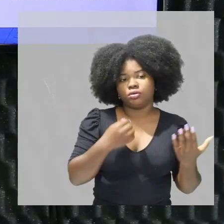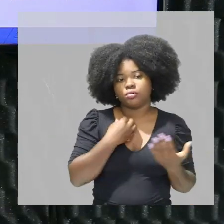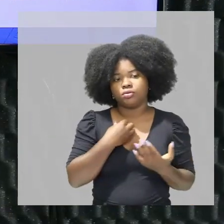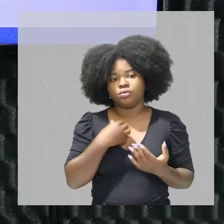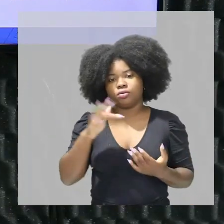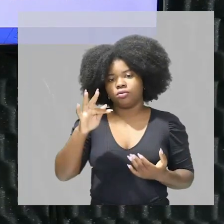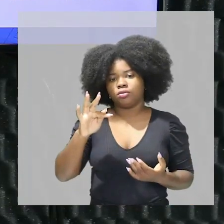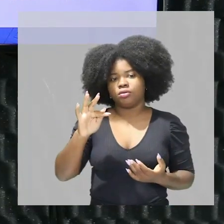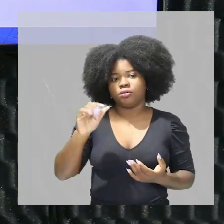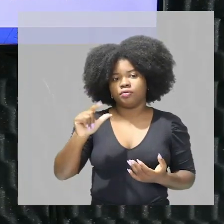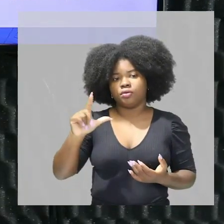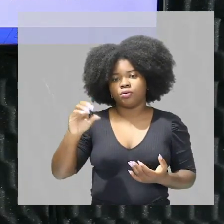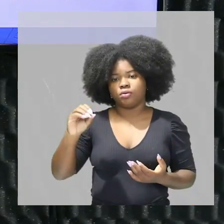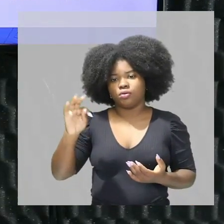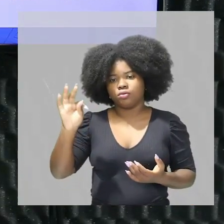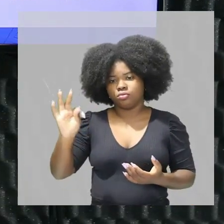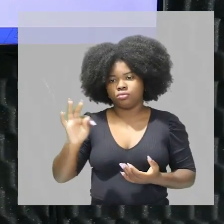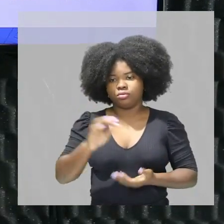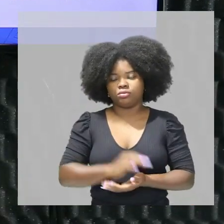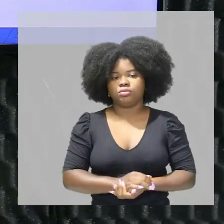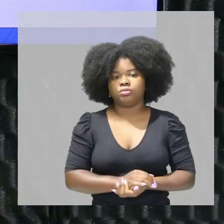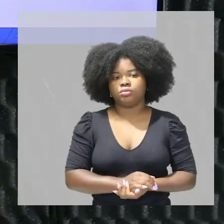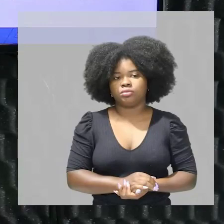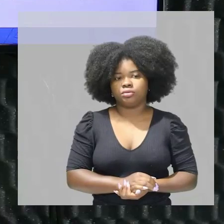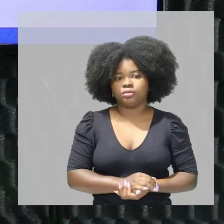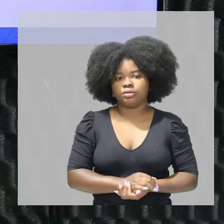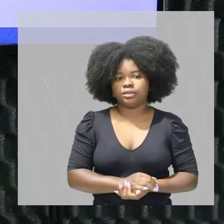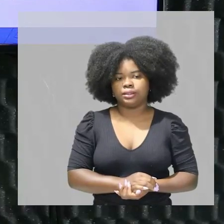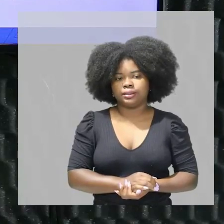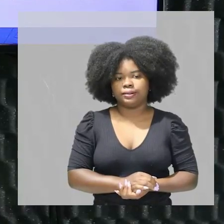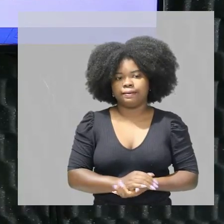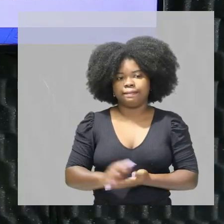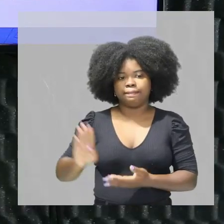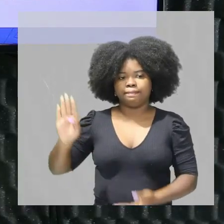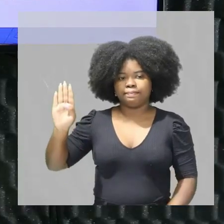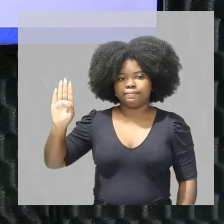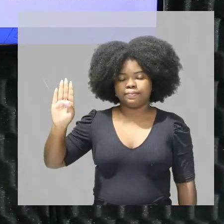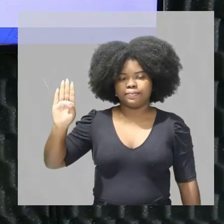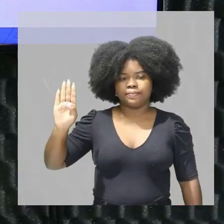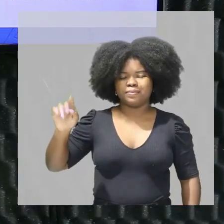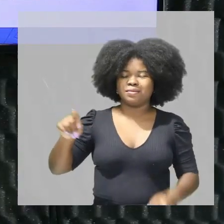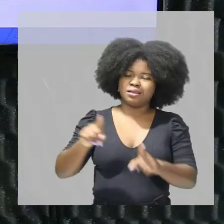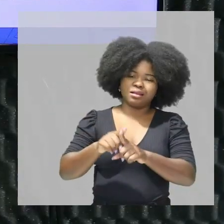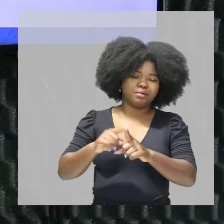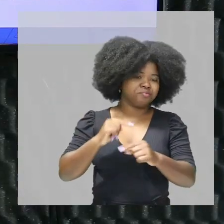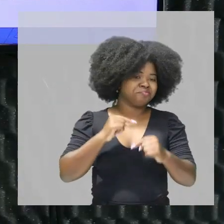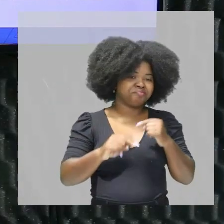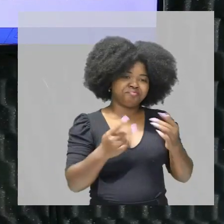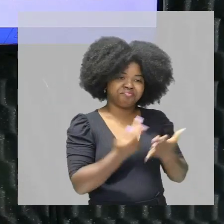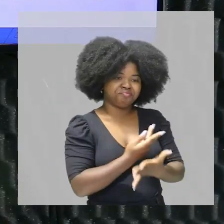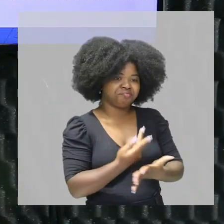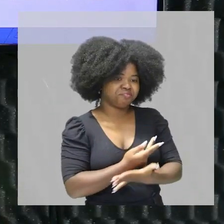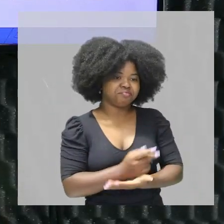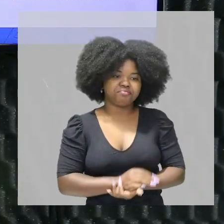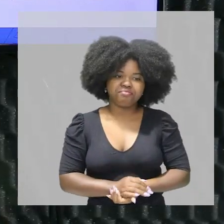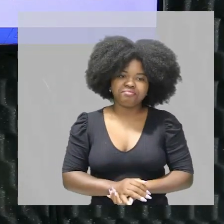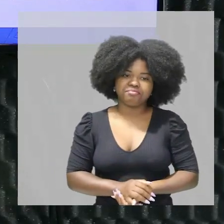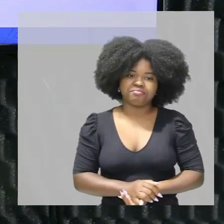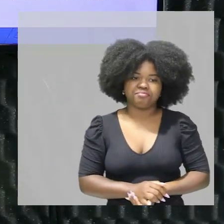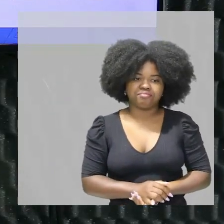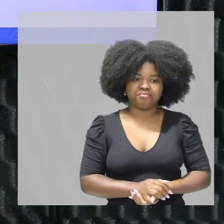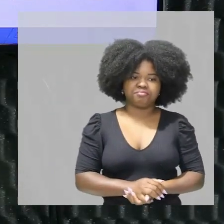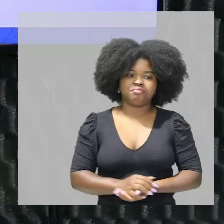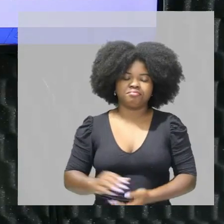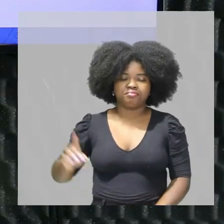chegar perto desta questão bem perto né falibilismo também não é isso que nós estamos procurando tá